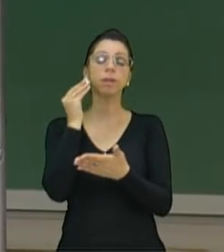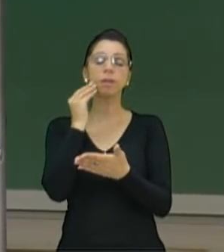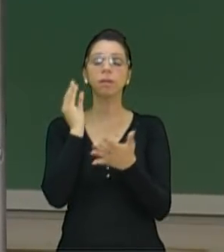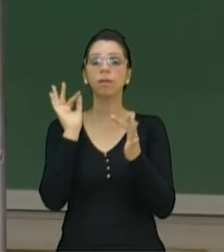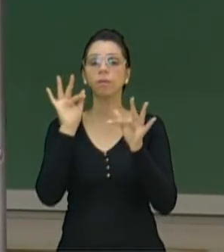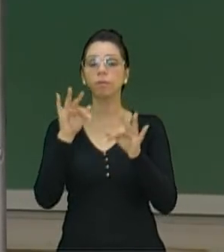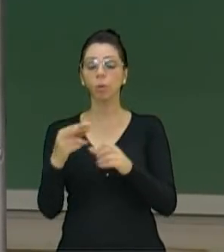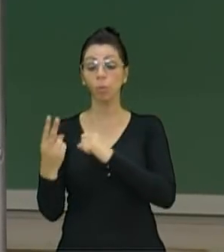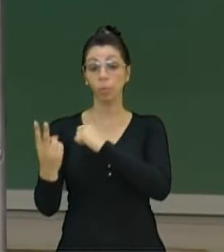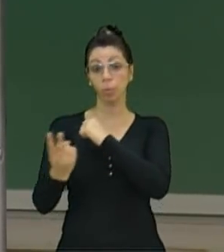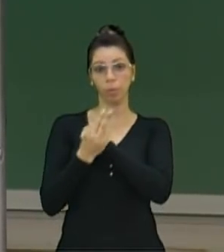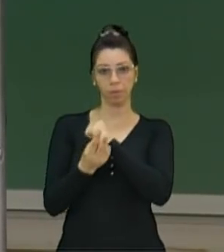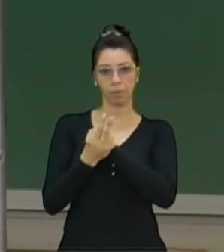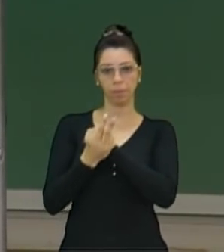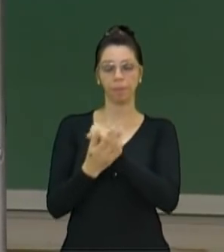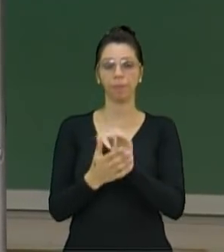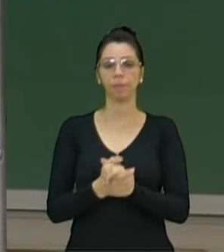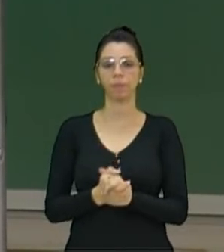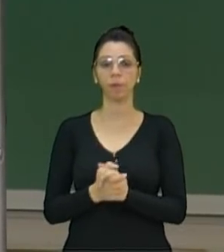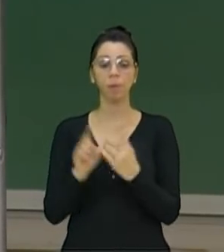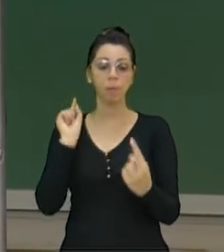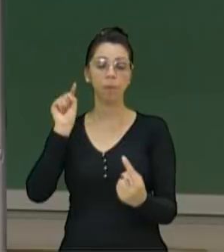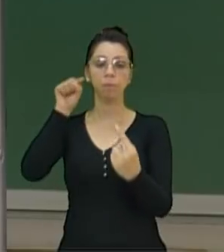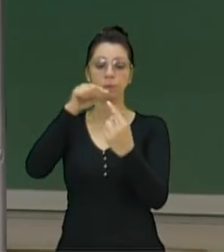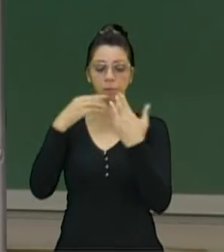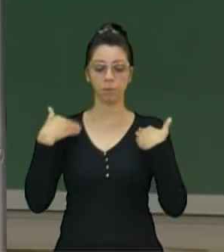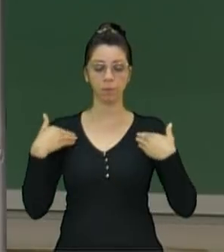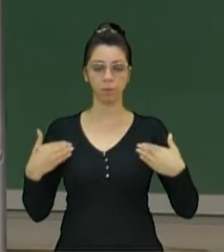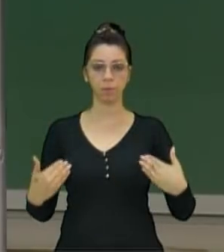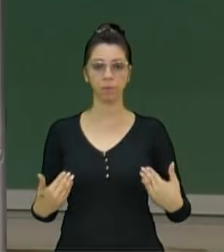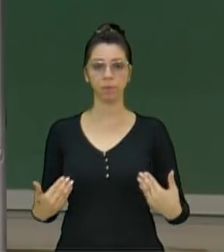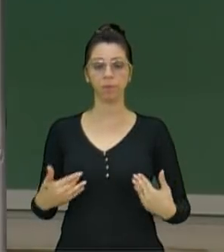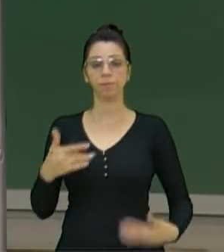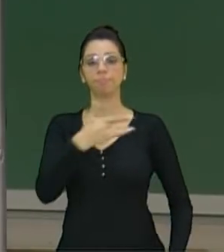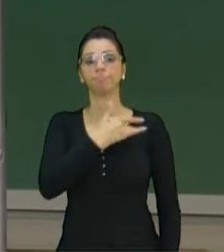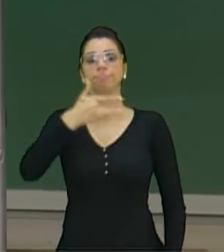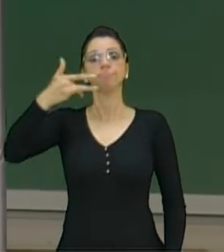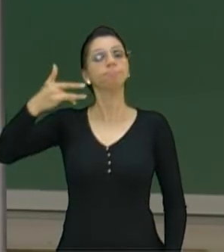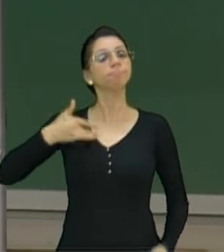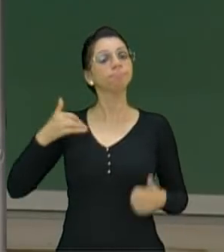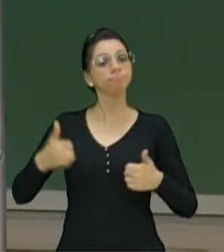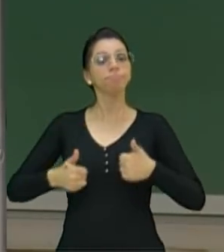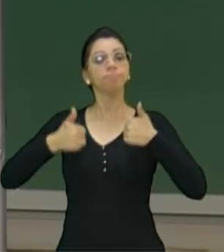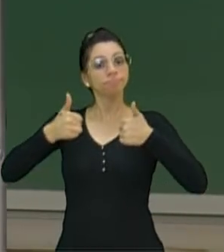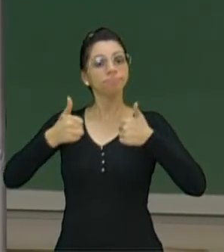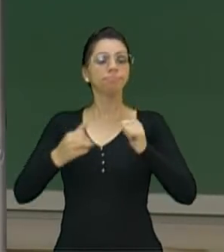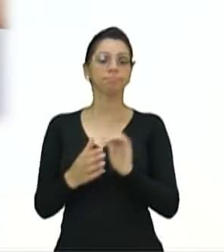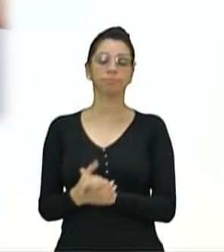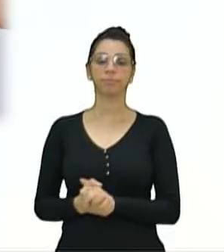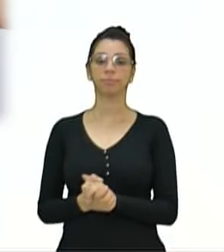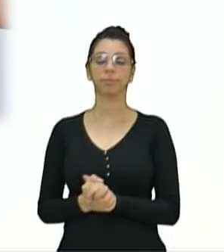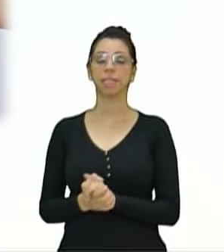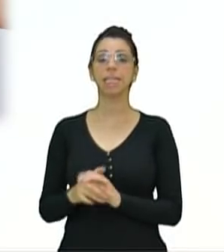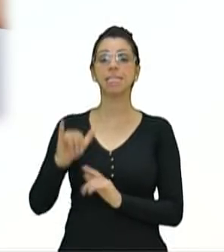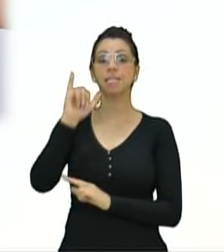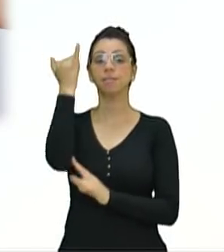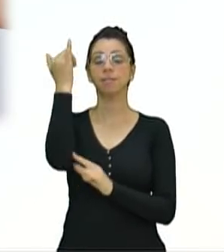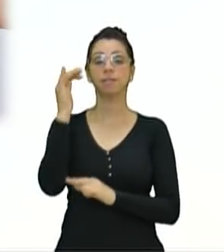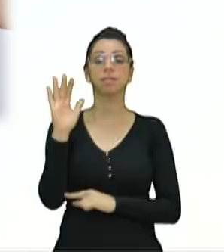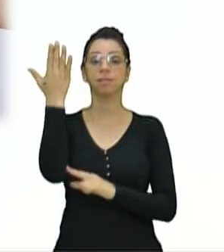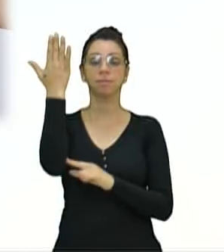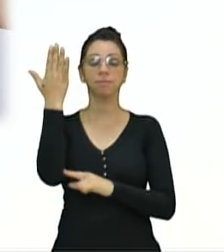fim nos proteger, tá? Então, o objetivo do corpo é se manter saudável, Quando ocorre uma